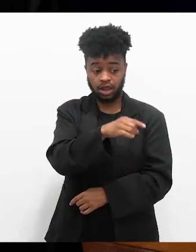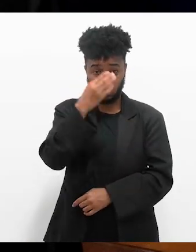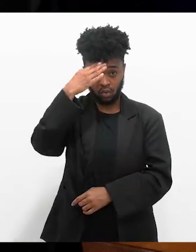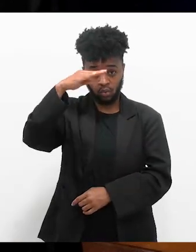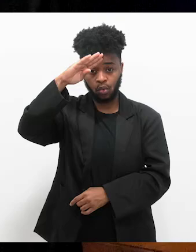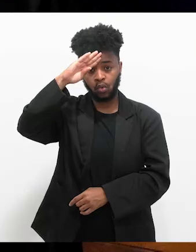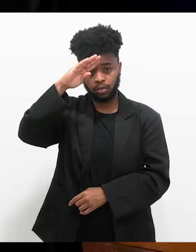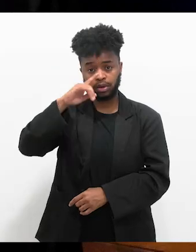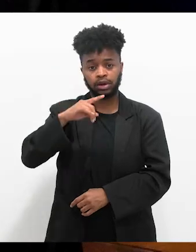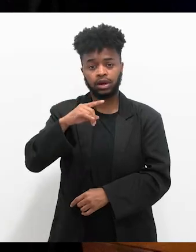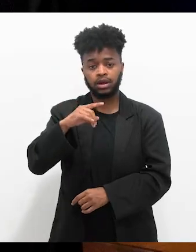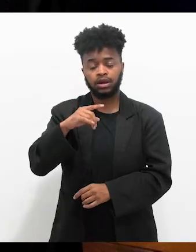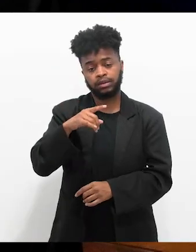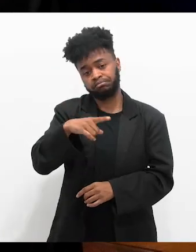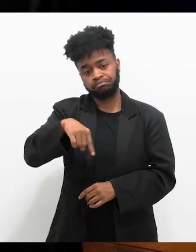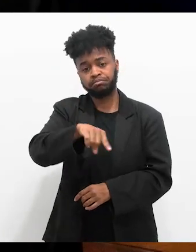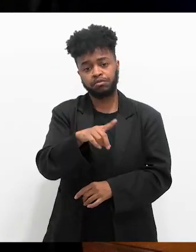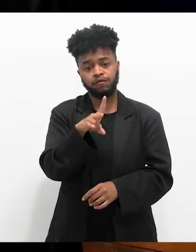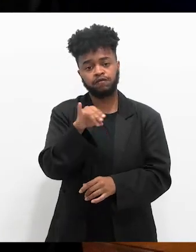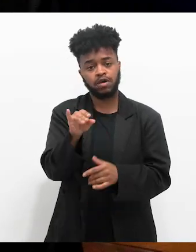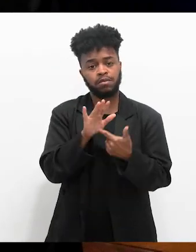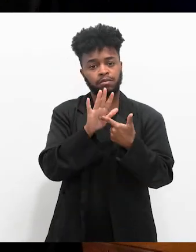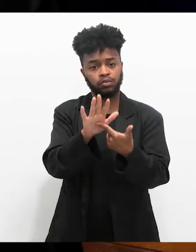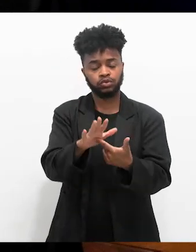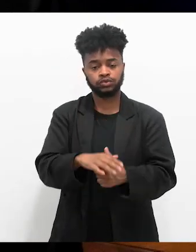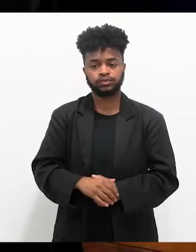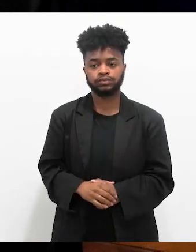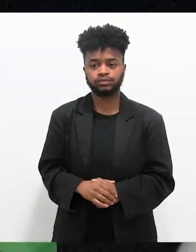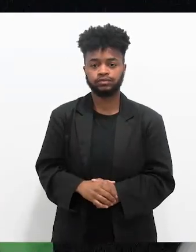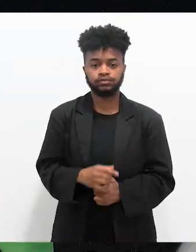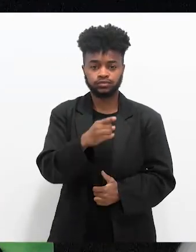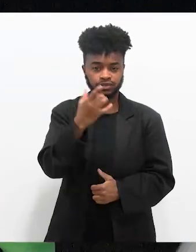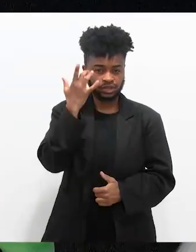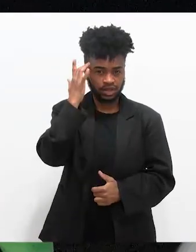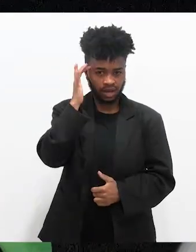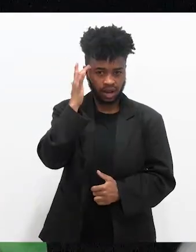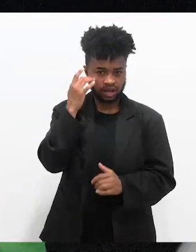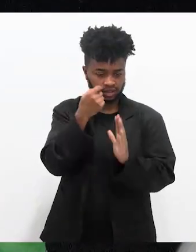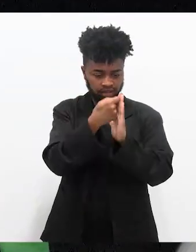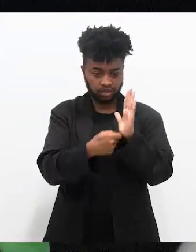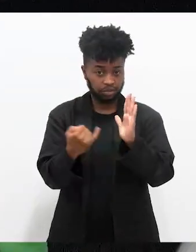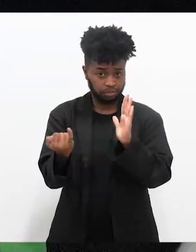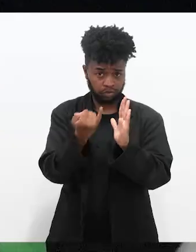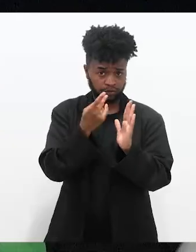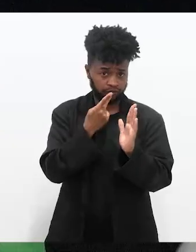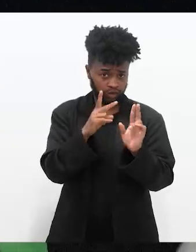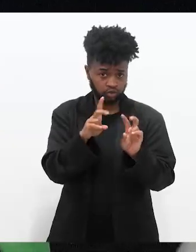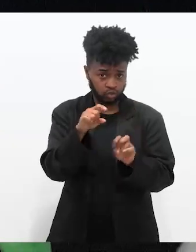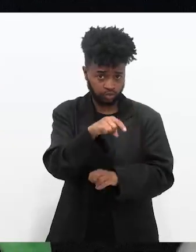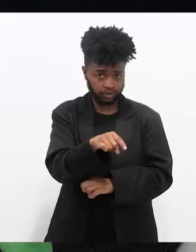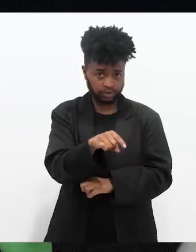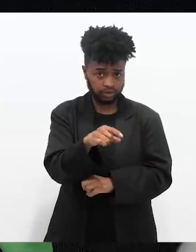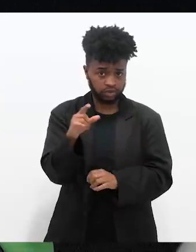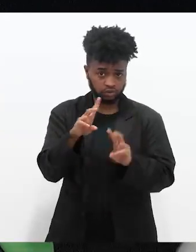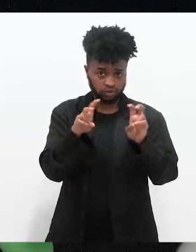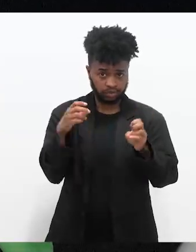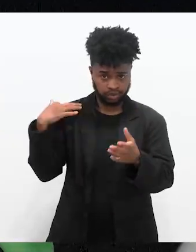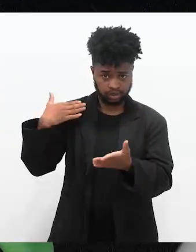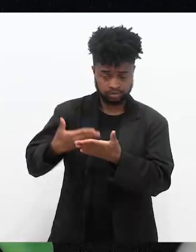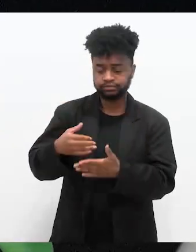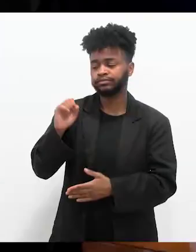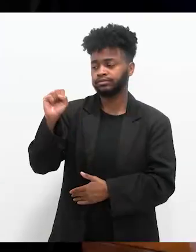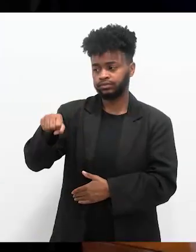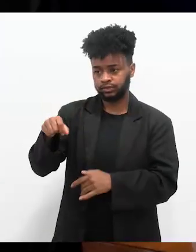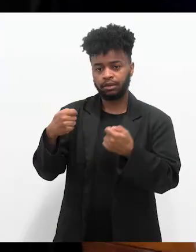Cuba que vai ser bem retratada nesse enredo de Tuiuti. Então você acha que é importante para esse enredo que ele fale justamente disso, dessa